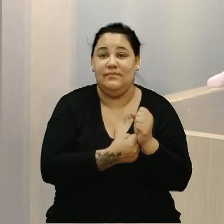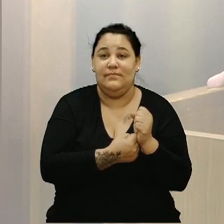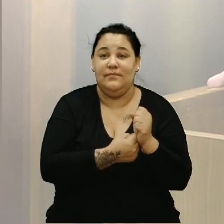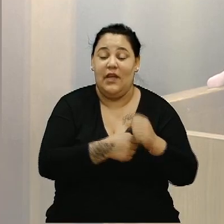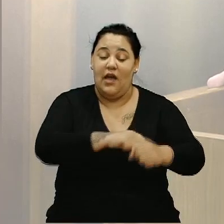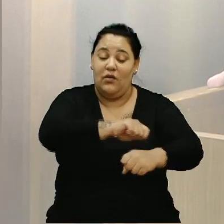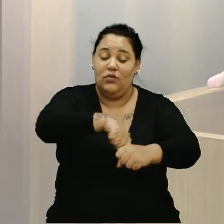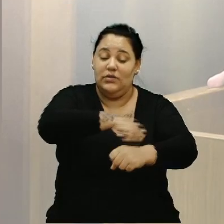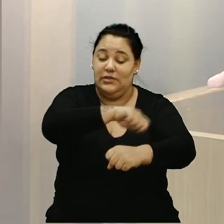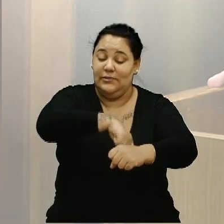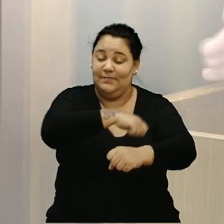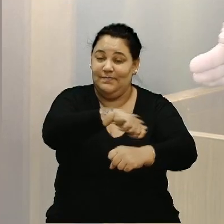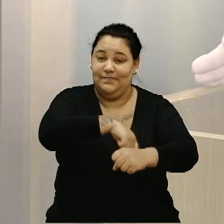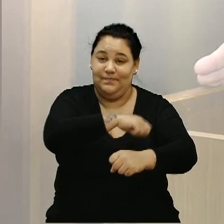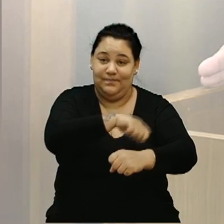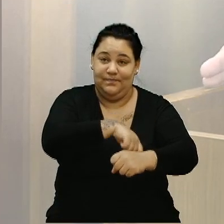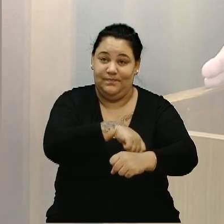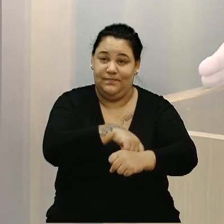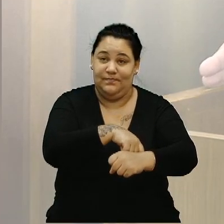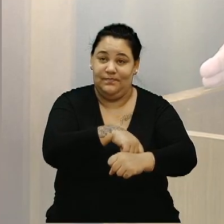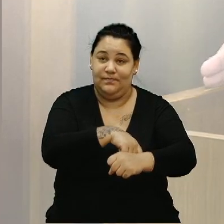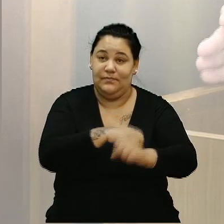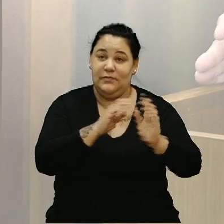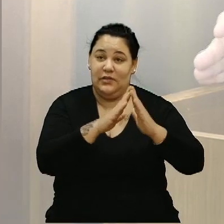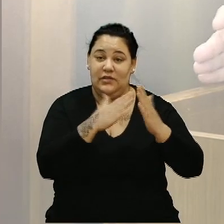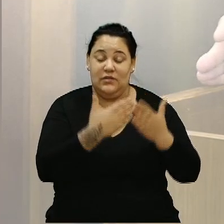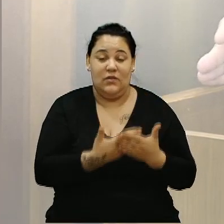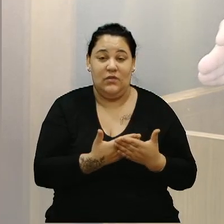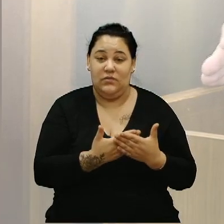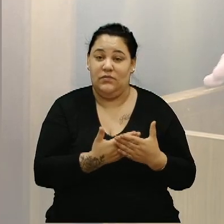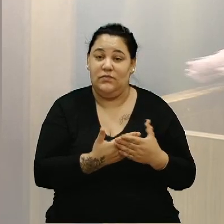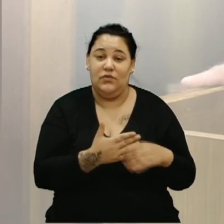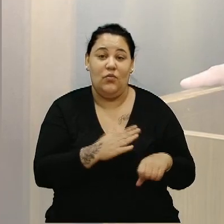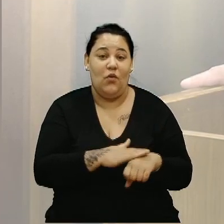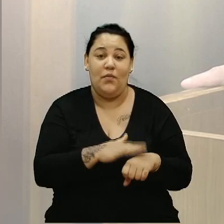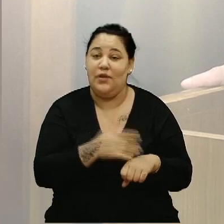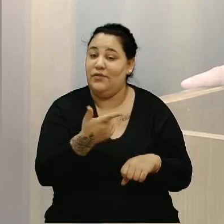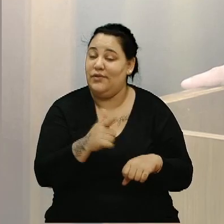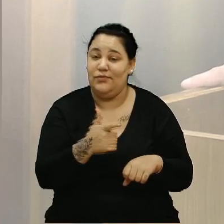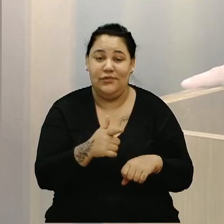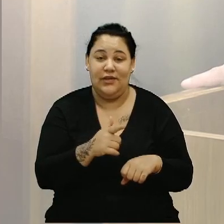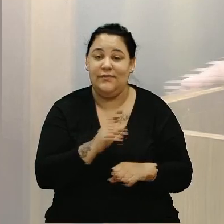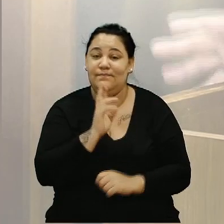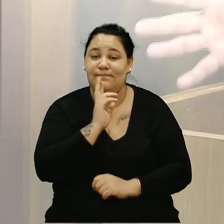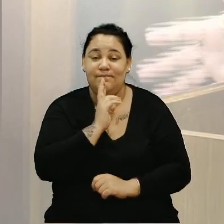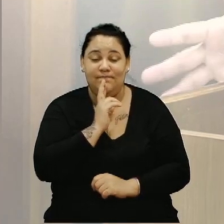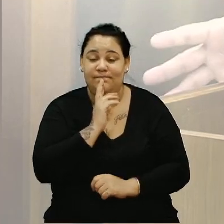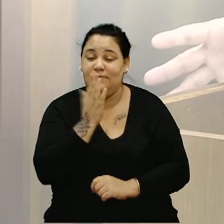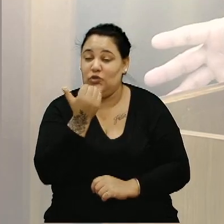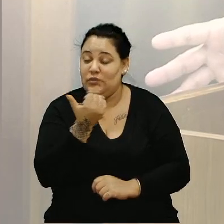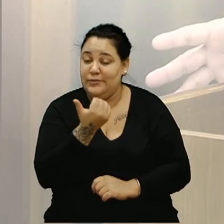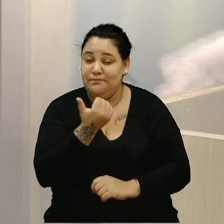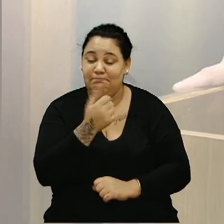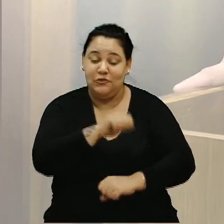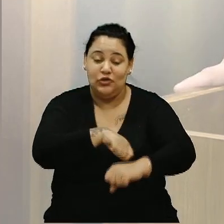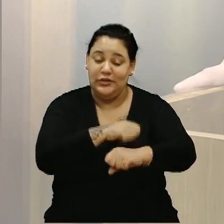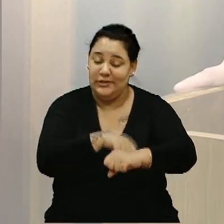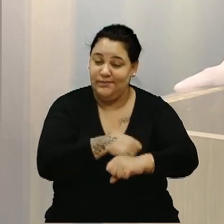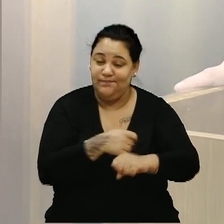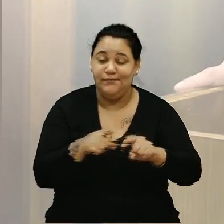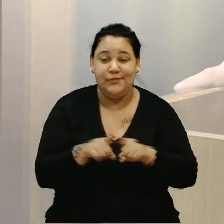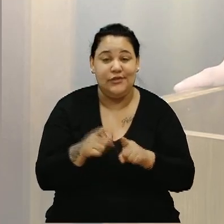cozinha. Então, a escola não possui, nesse momento, cozinha e refeitório. E com as últimas